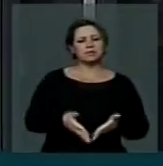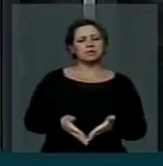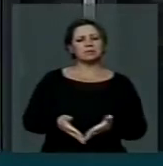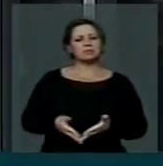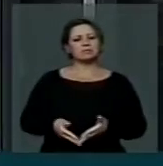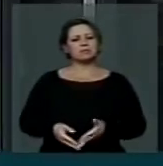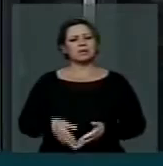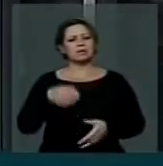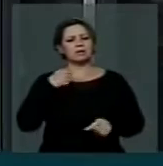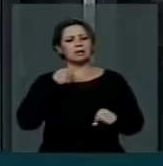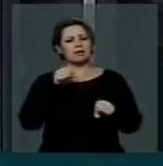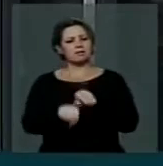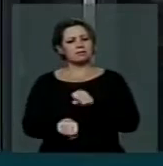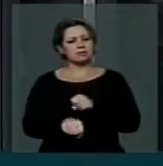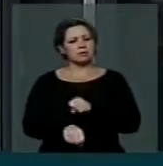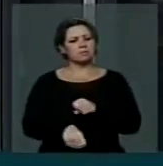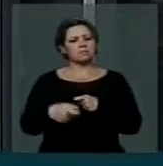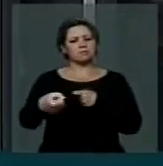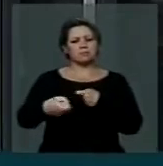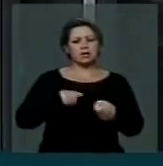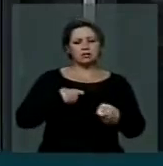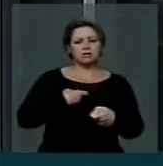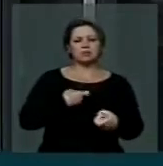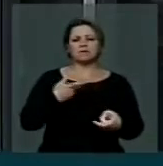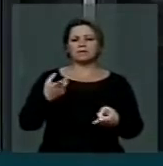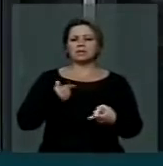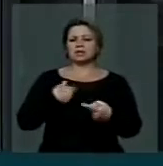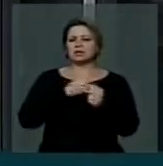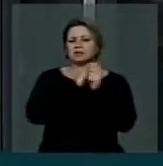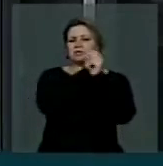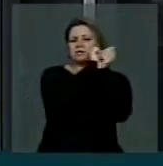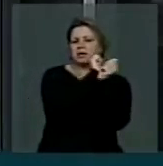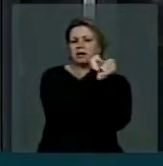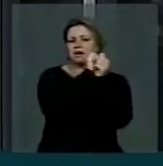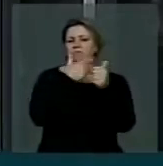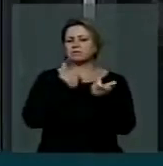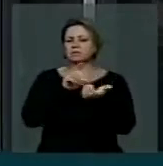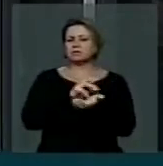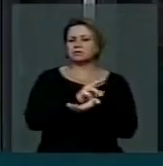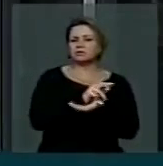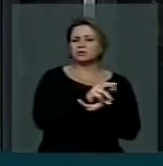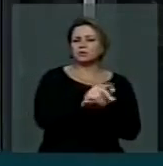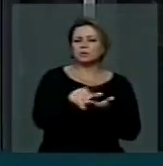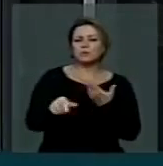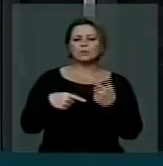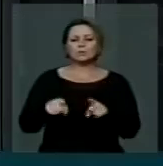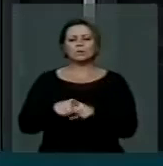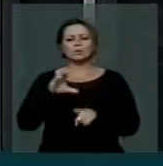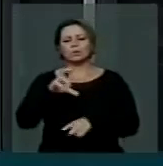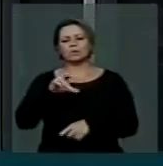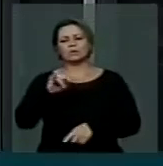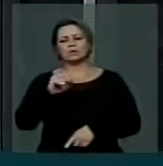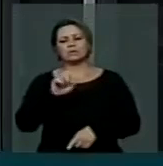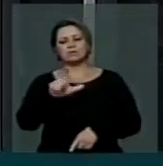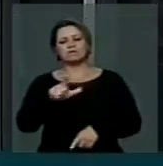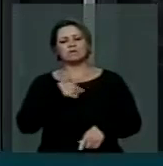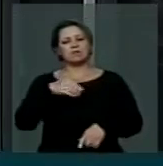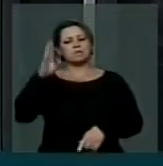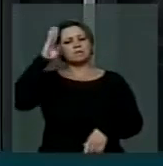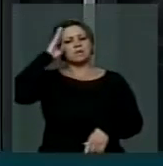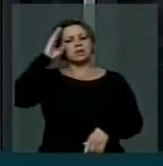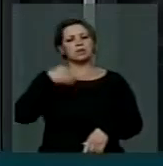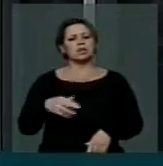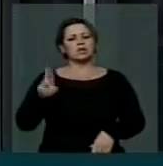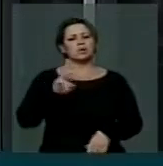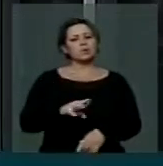participar de assassinatos, estupros, escravatura, dentre outros, contra civis ou militares,